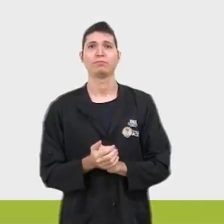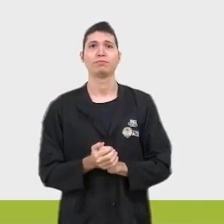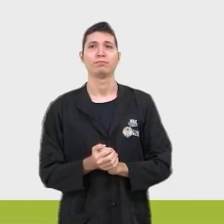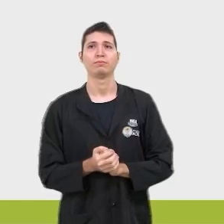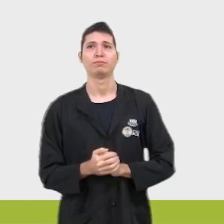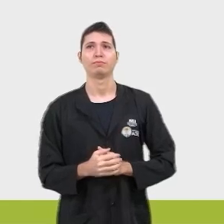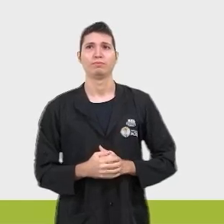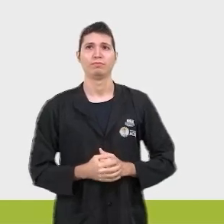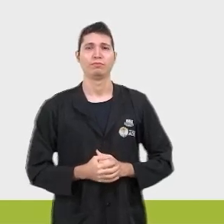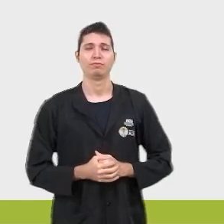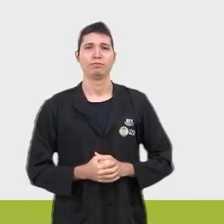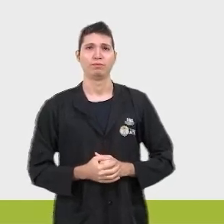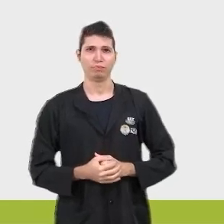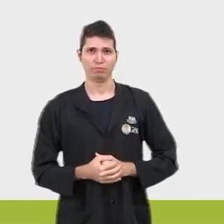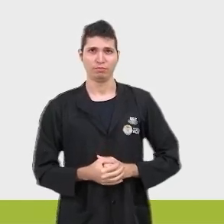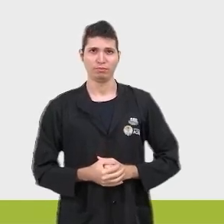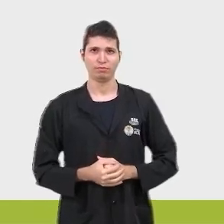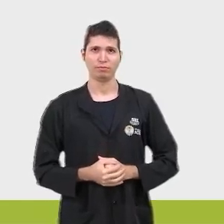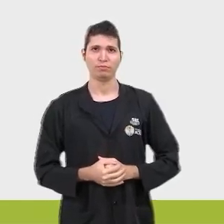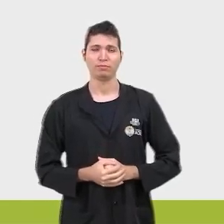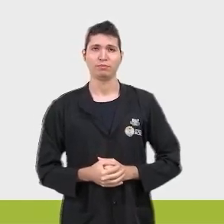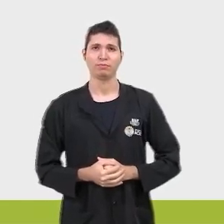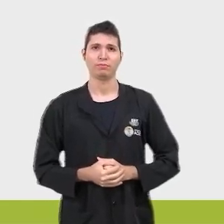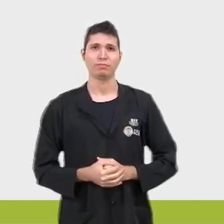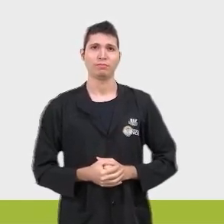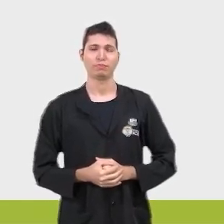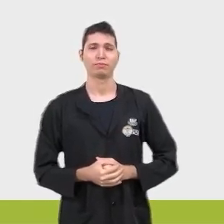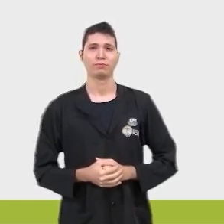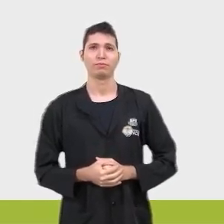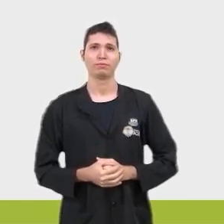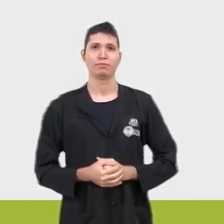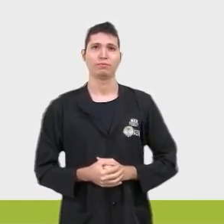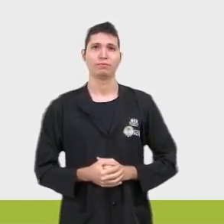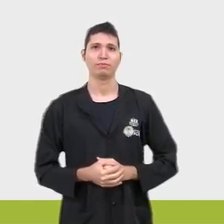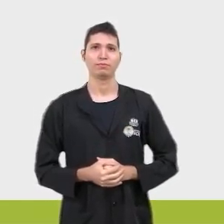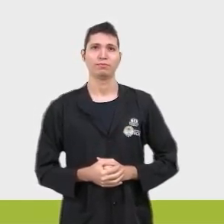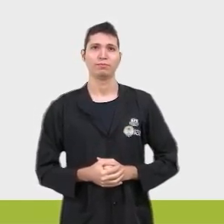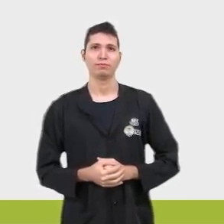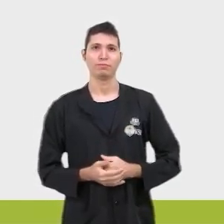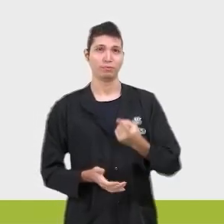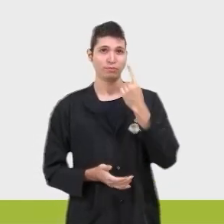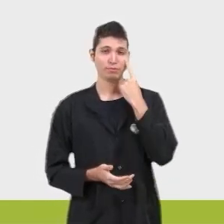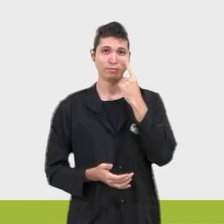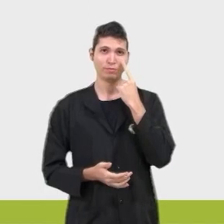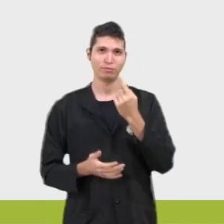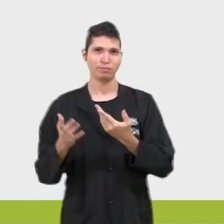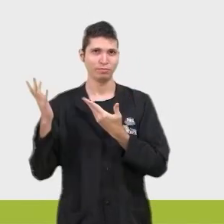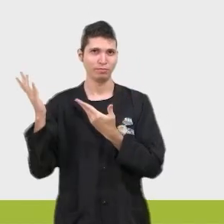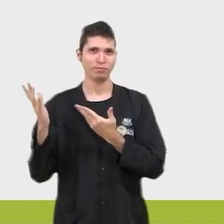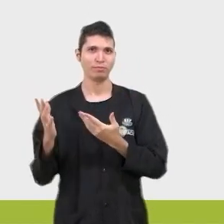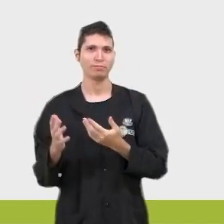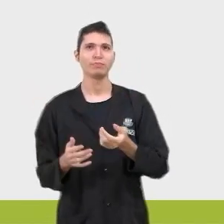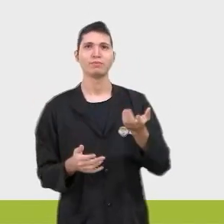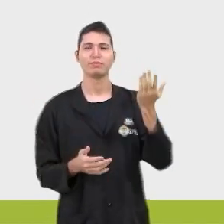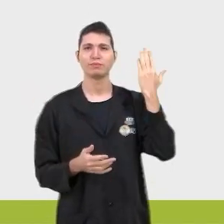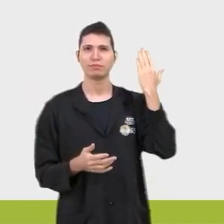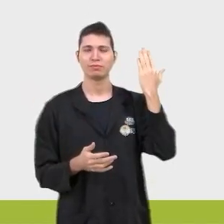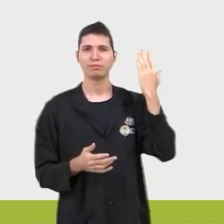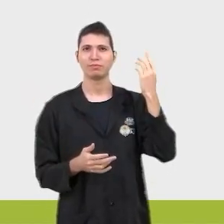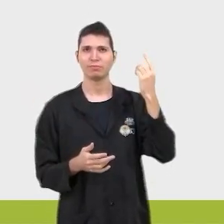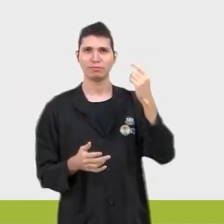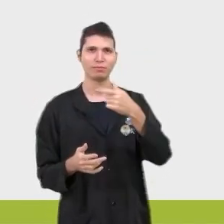prova do Enem 2018. Diz o seguinte, repara, aquela questão anterior era do